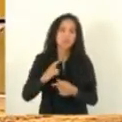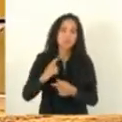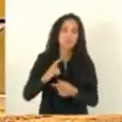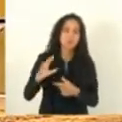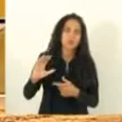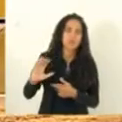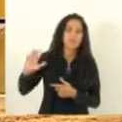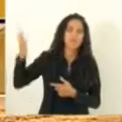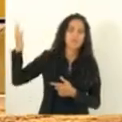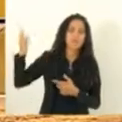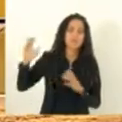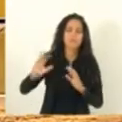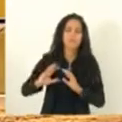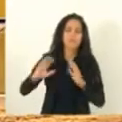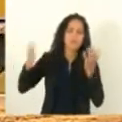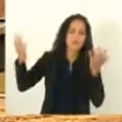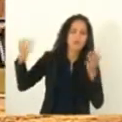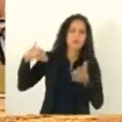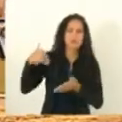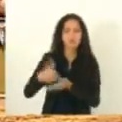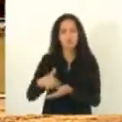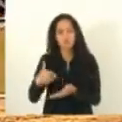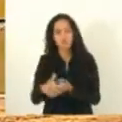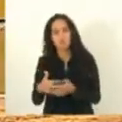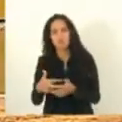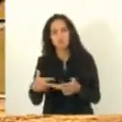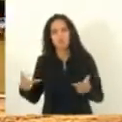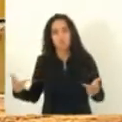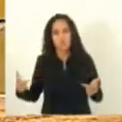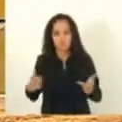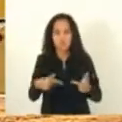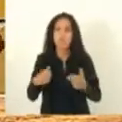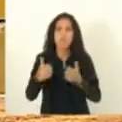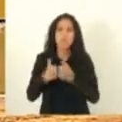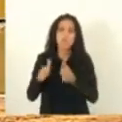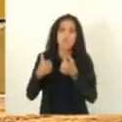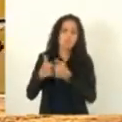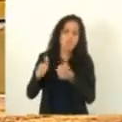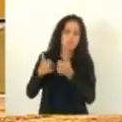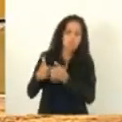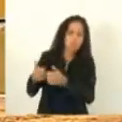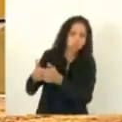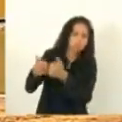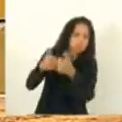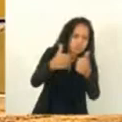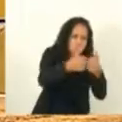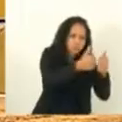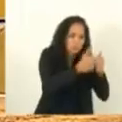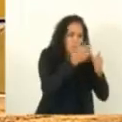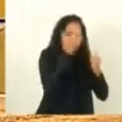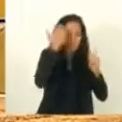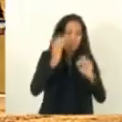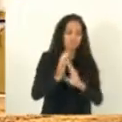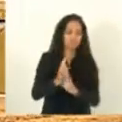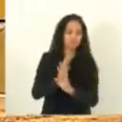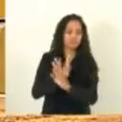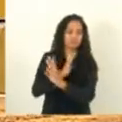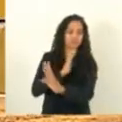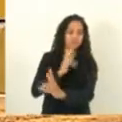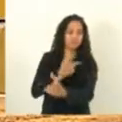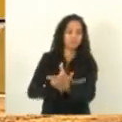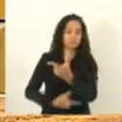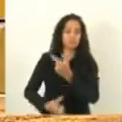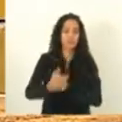exemplo, uma festa, um jogo de futebol e tal, tem ônibus que circulam nesses lugares onde se sabe que